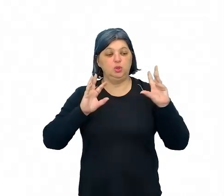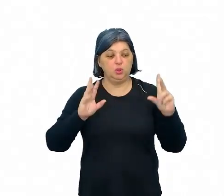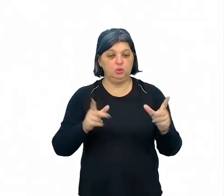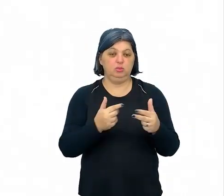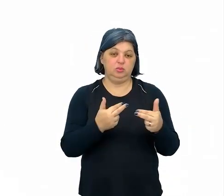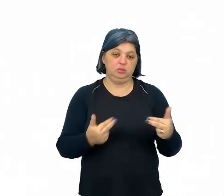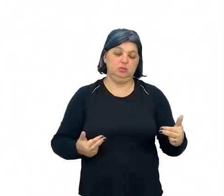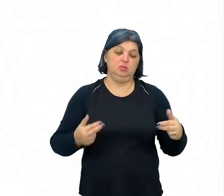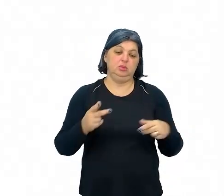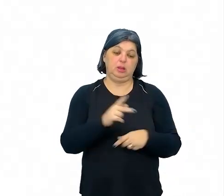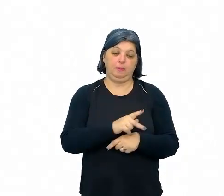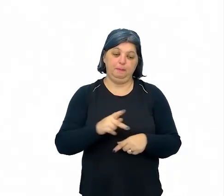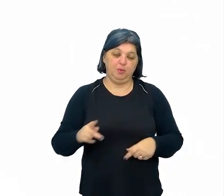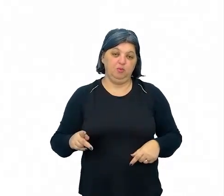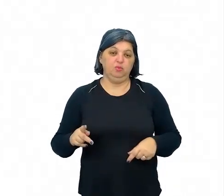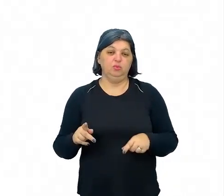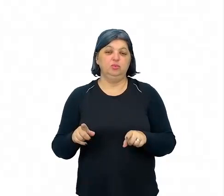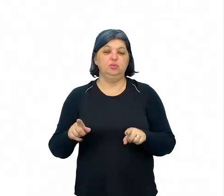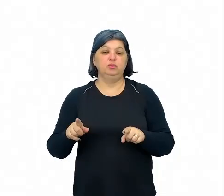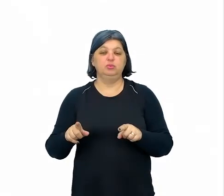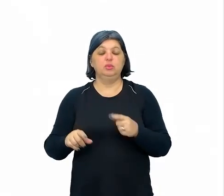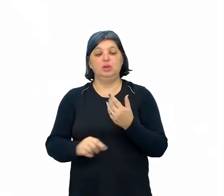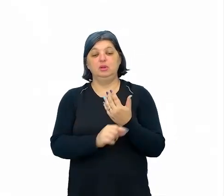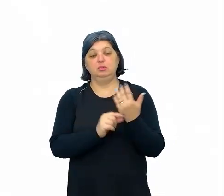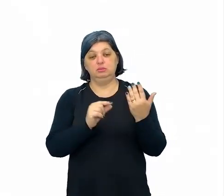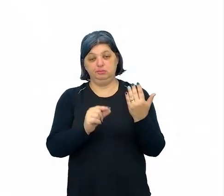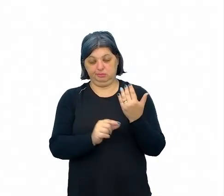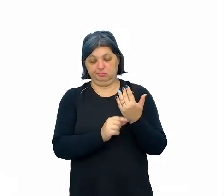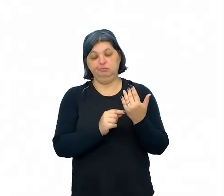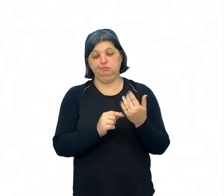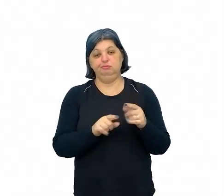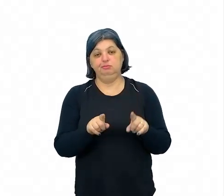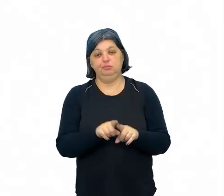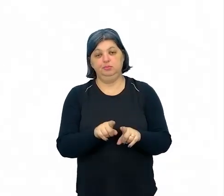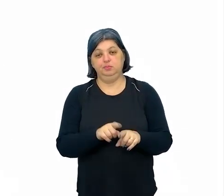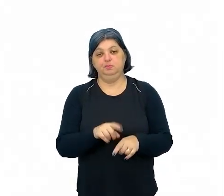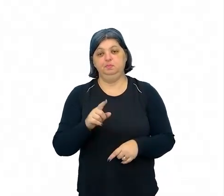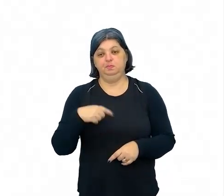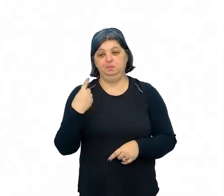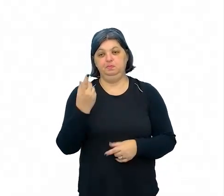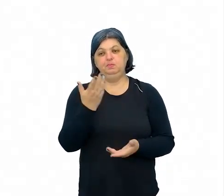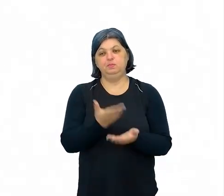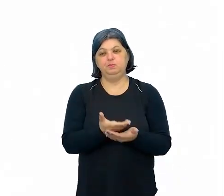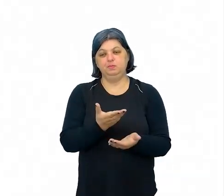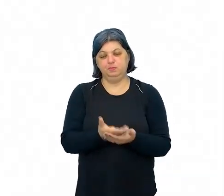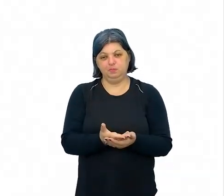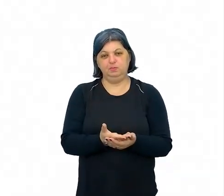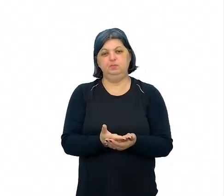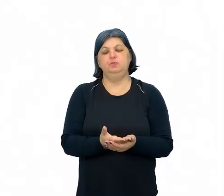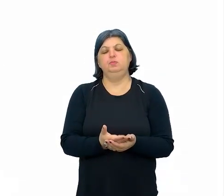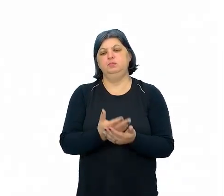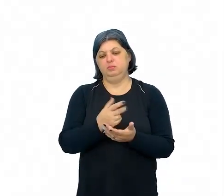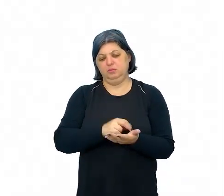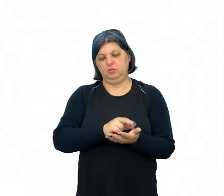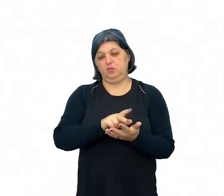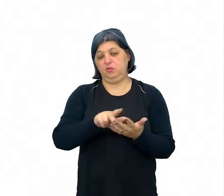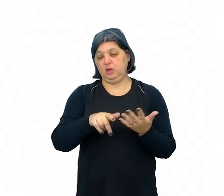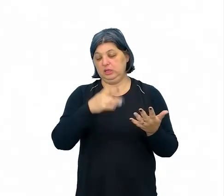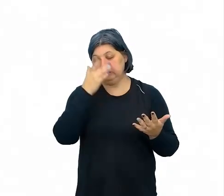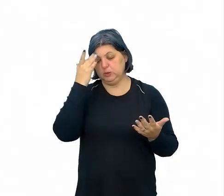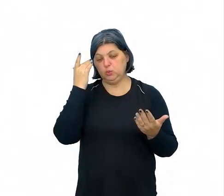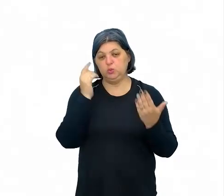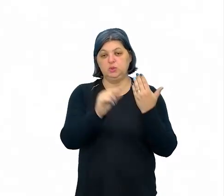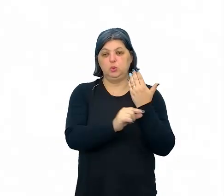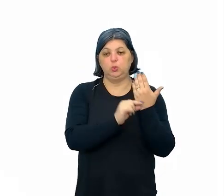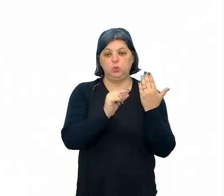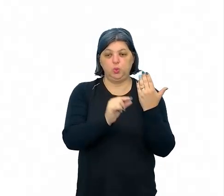aplicação da professora Onoshiki, que nós já estudamos aqui, como nós já estudamos aqui o Pólia, né? Nós temos